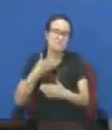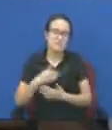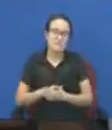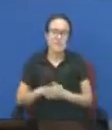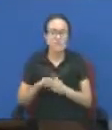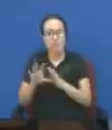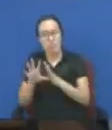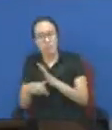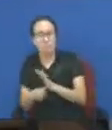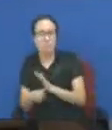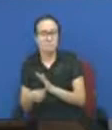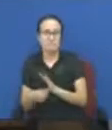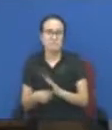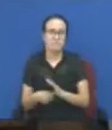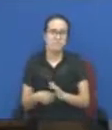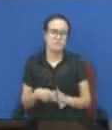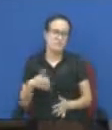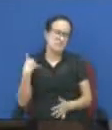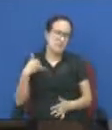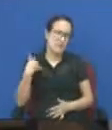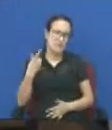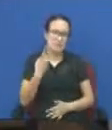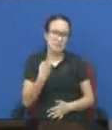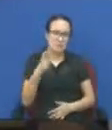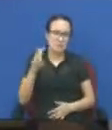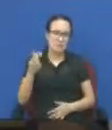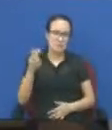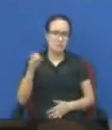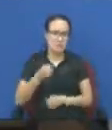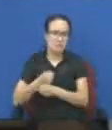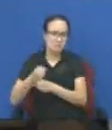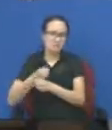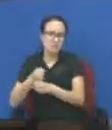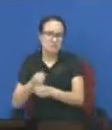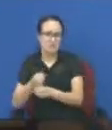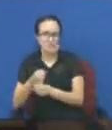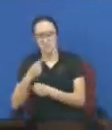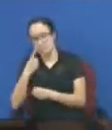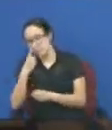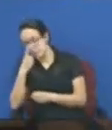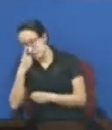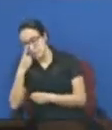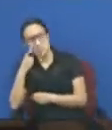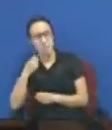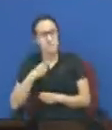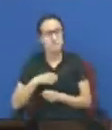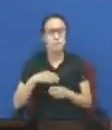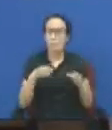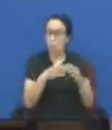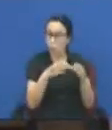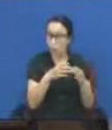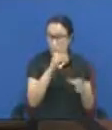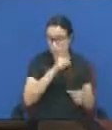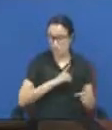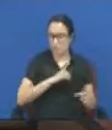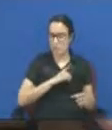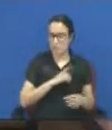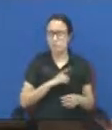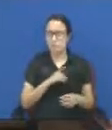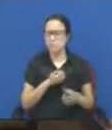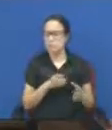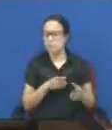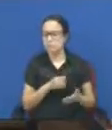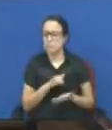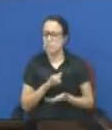assalto, 15 anos de idade, inclusive foi uma proposta trazida pela Comissão de Direitos Humanos, presidida pelo Wilson. O menino cometeu um pequeno